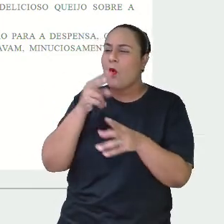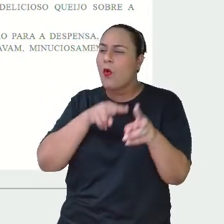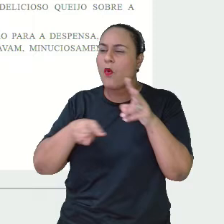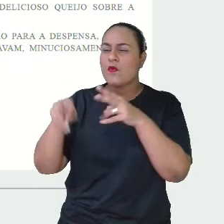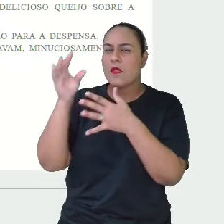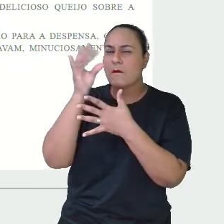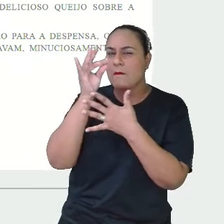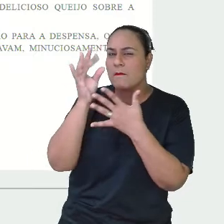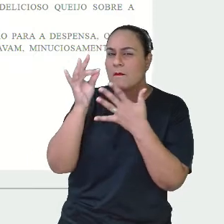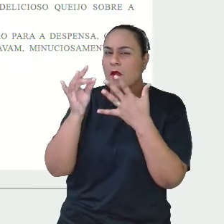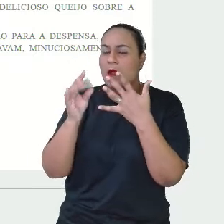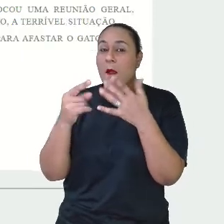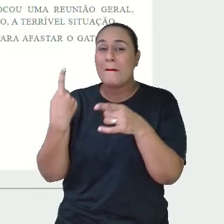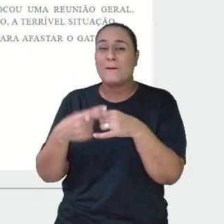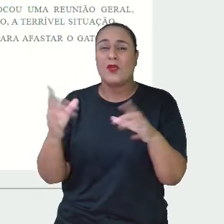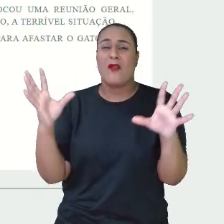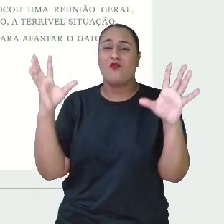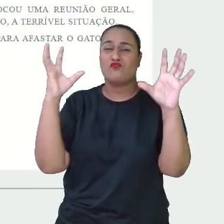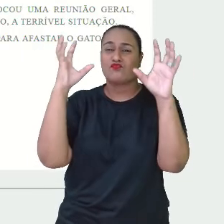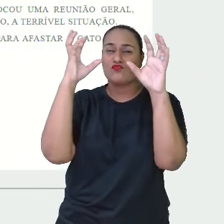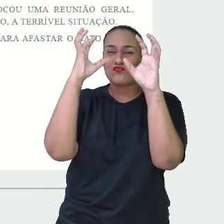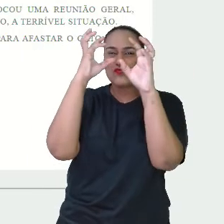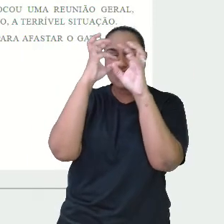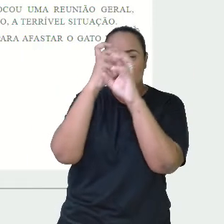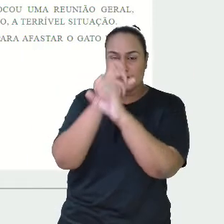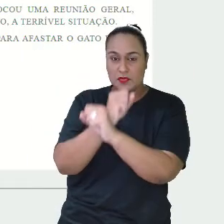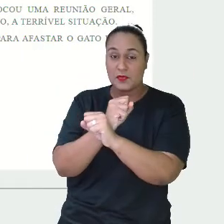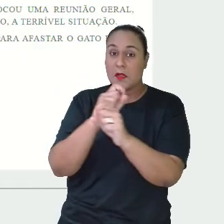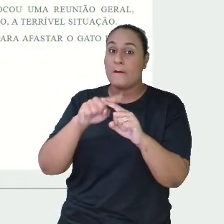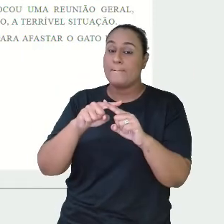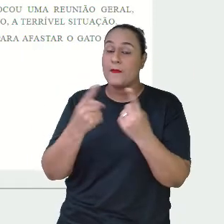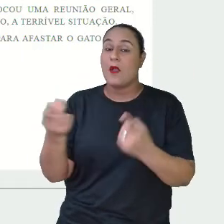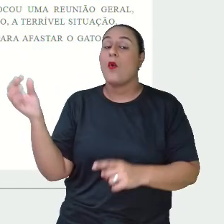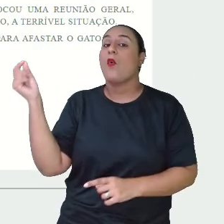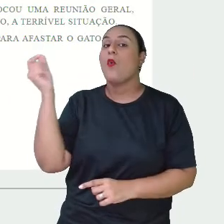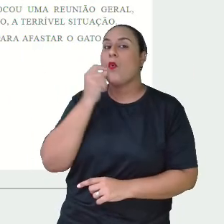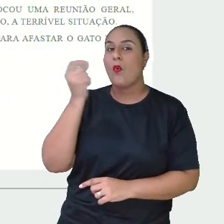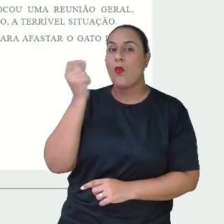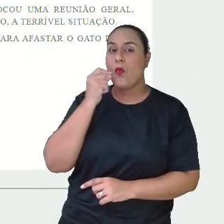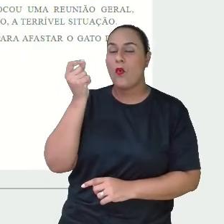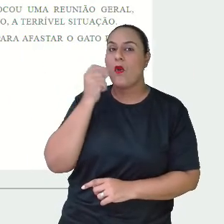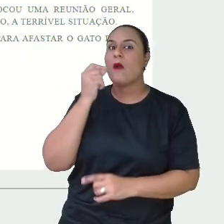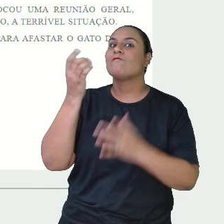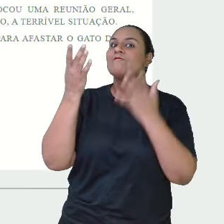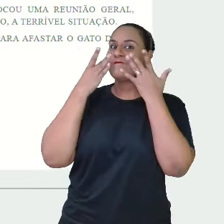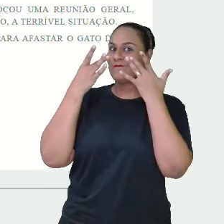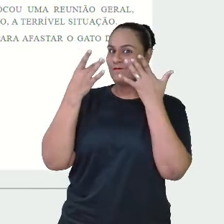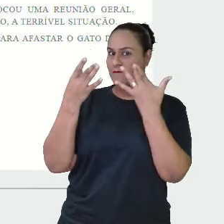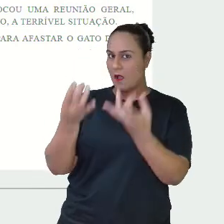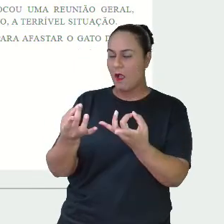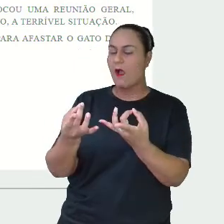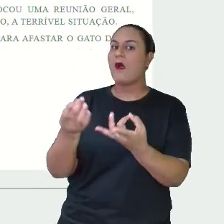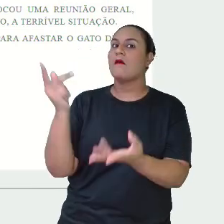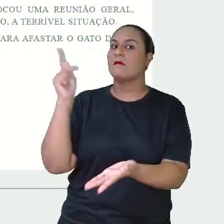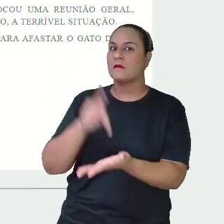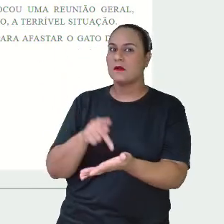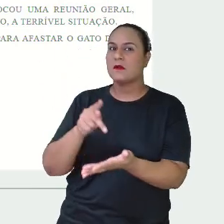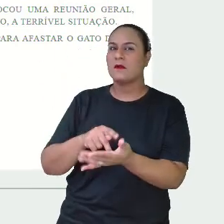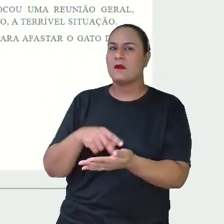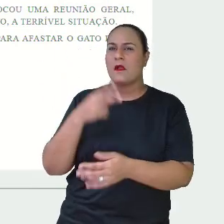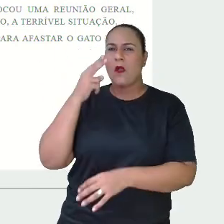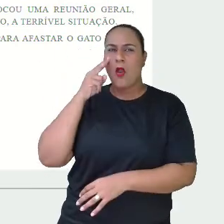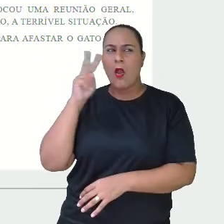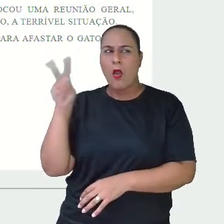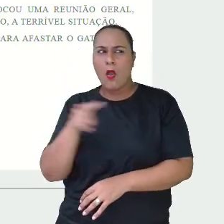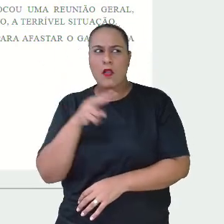minuciosamente no mais escuro breu. Mas os ratos estavam atentos e, ao verem o